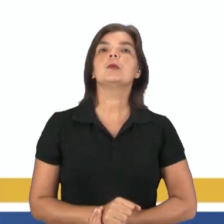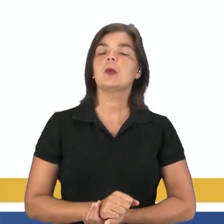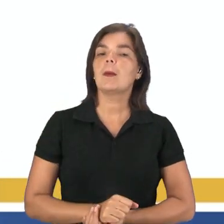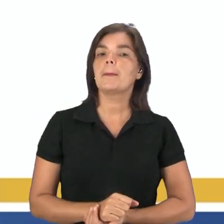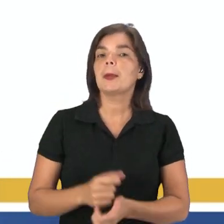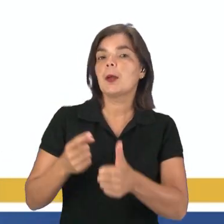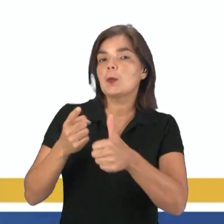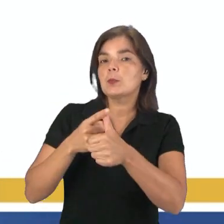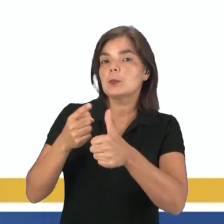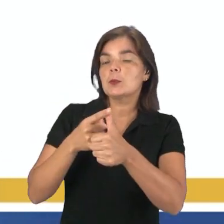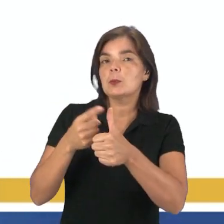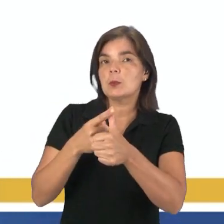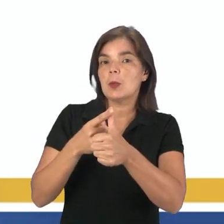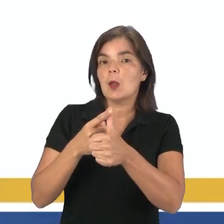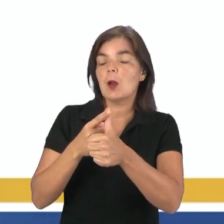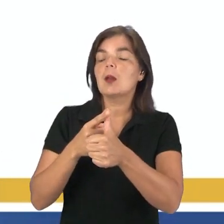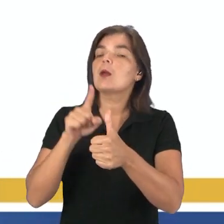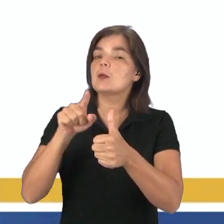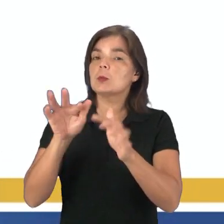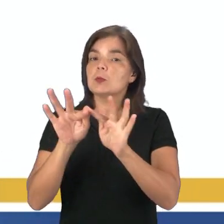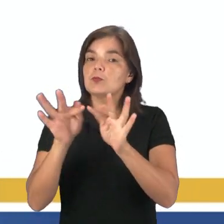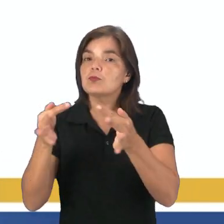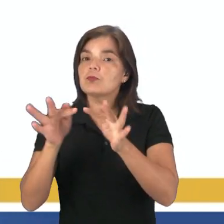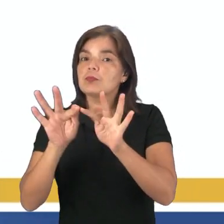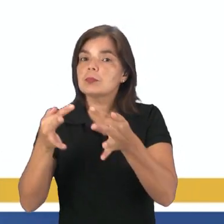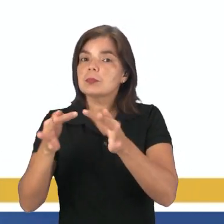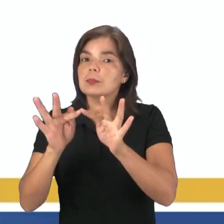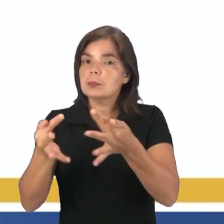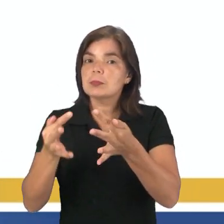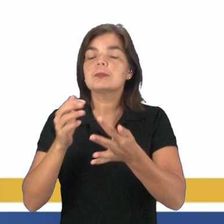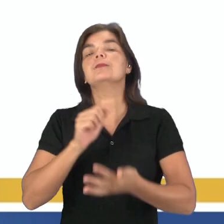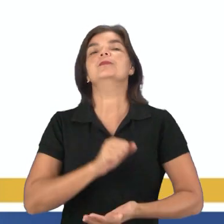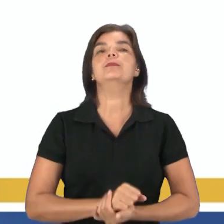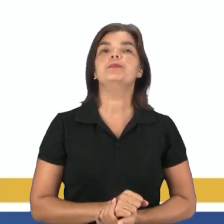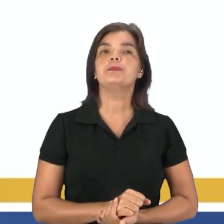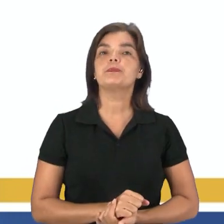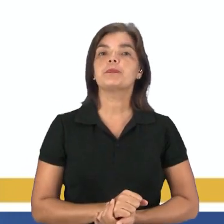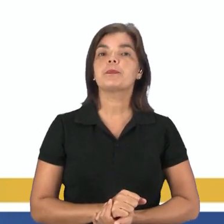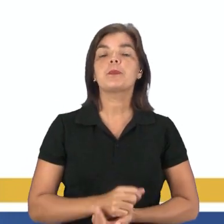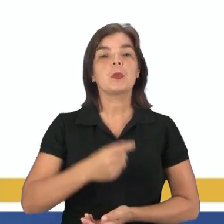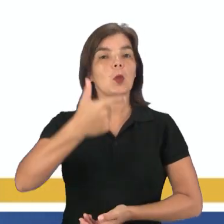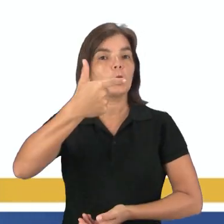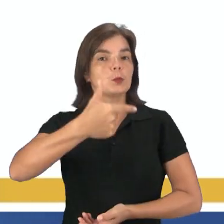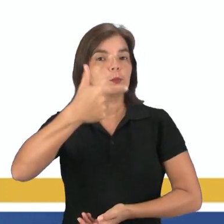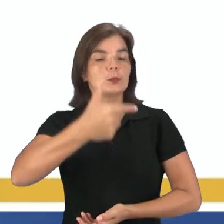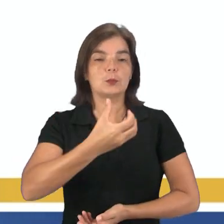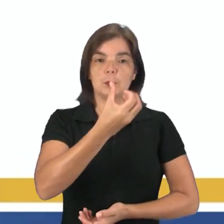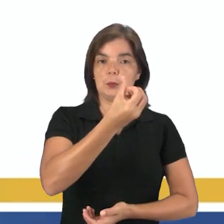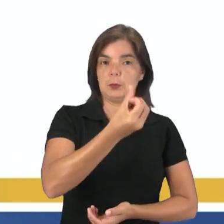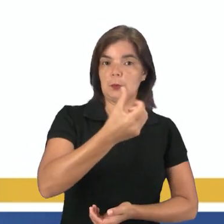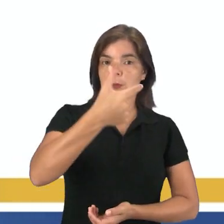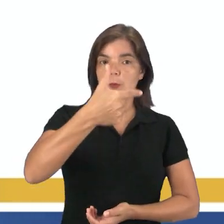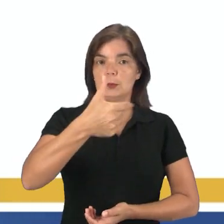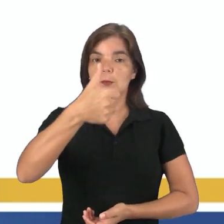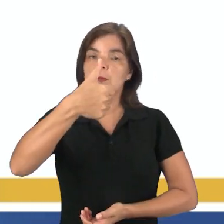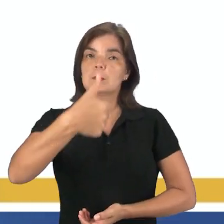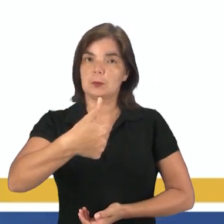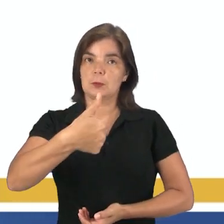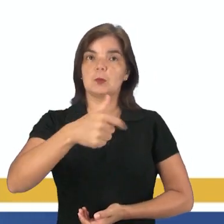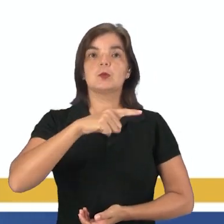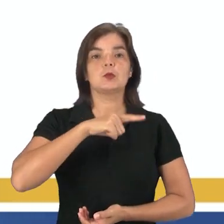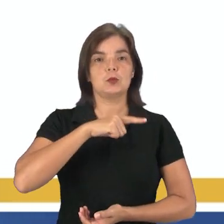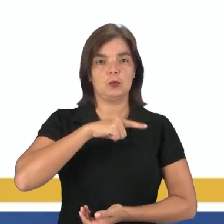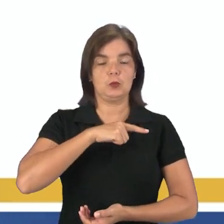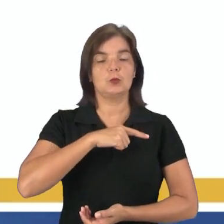nós formamos a primeira classe. Essa classe nós chamamos de unidade simples. Esse próximo grupo de 3 algarismos,